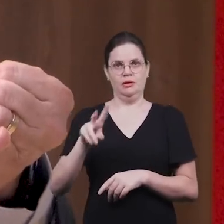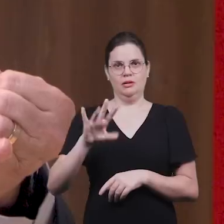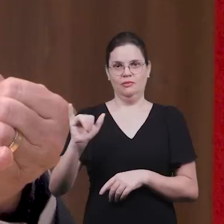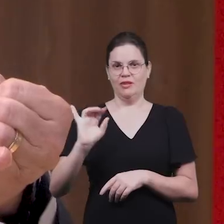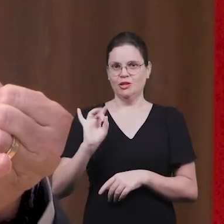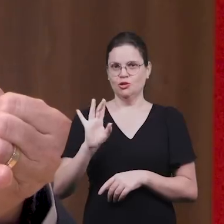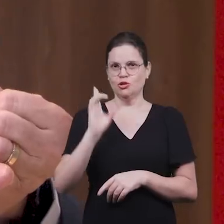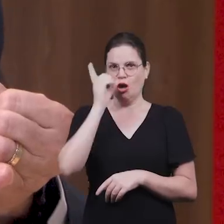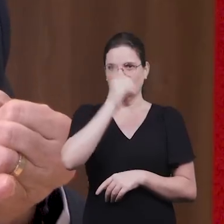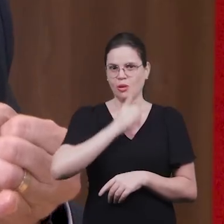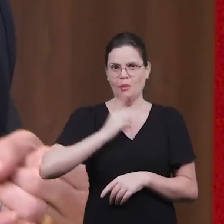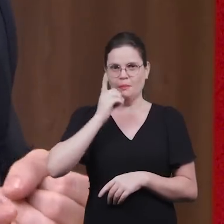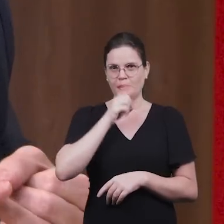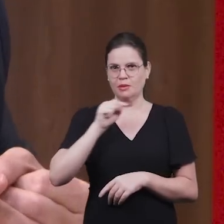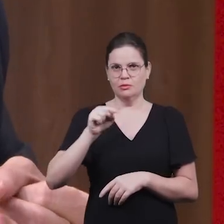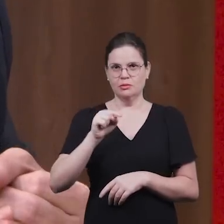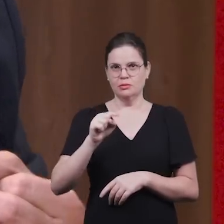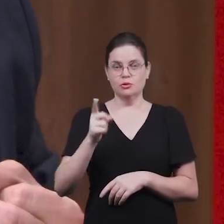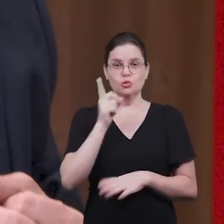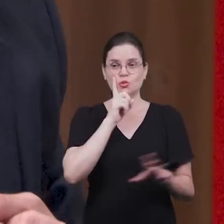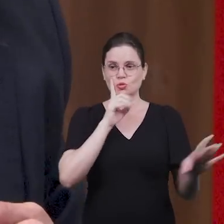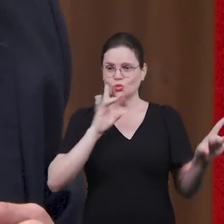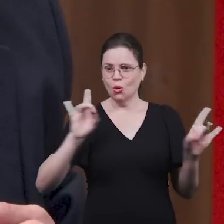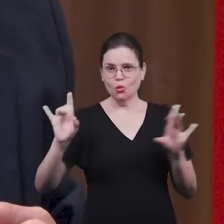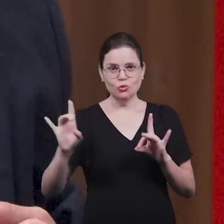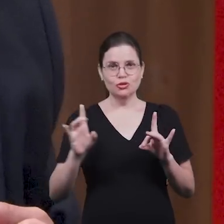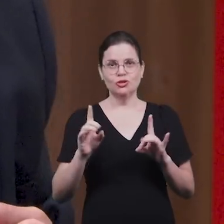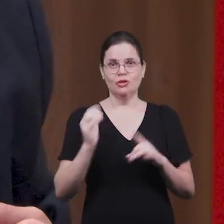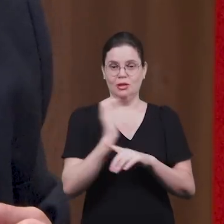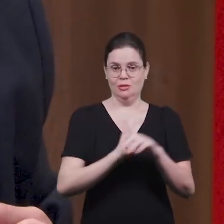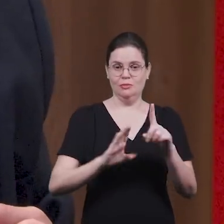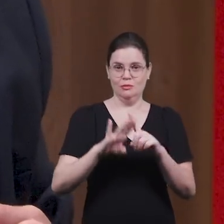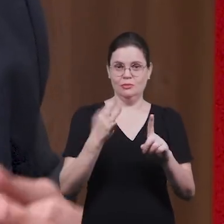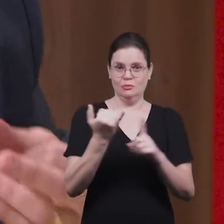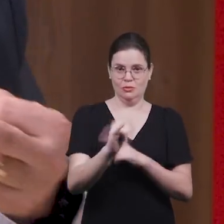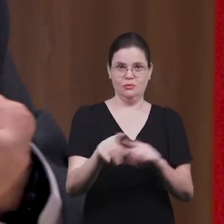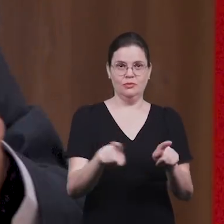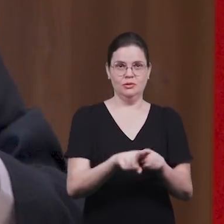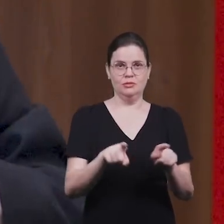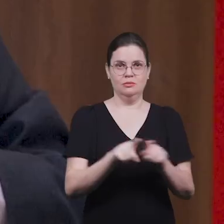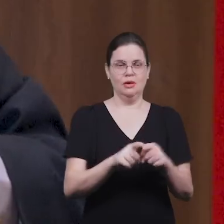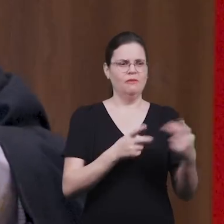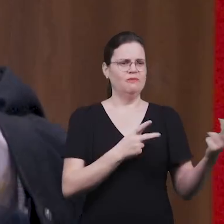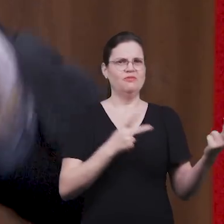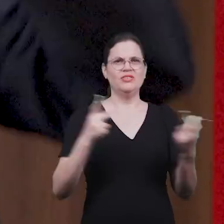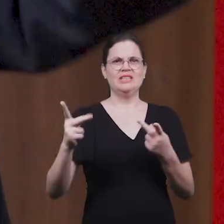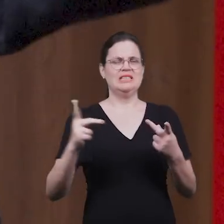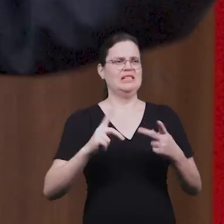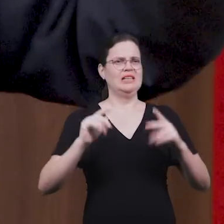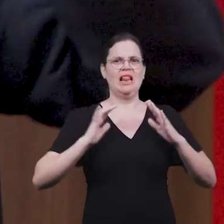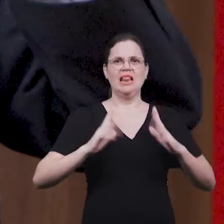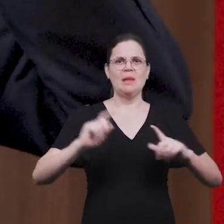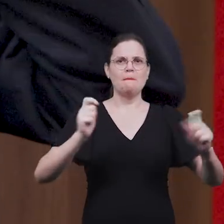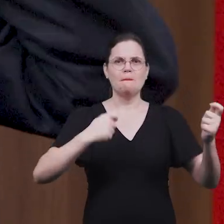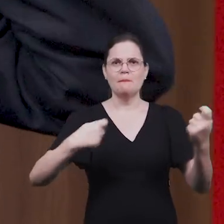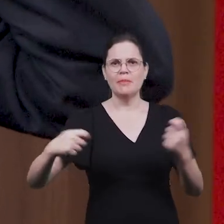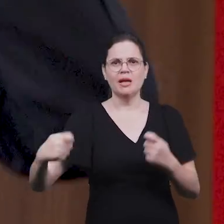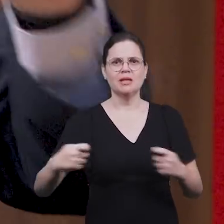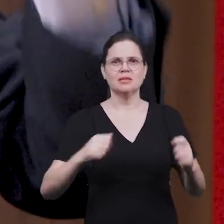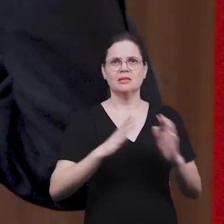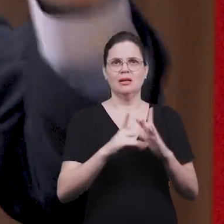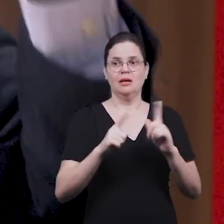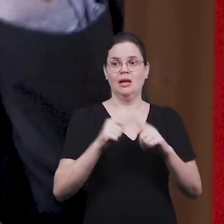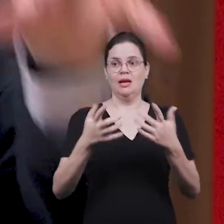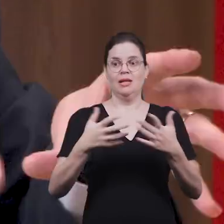não vai apenas a todo culto, ele vai a todo culto profético. Tem visita, tem limpeza, ou seja, ele